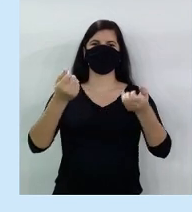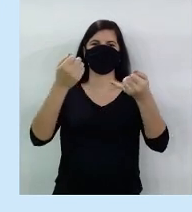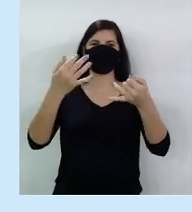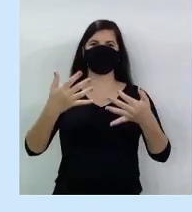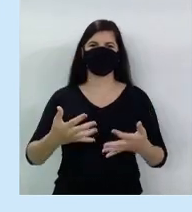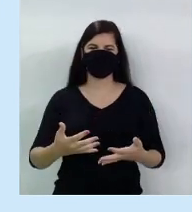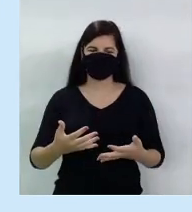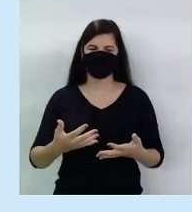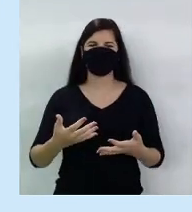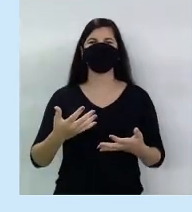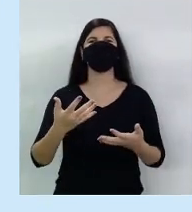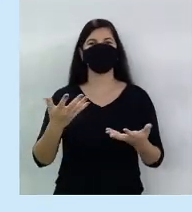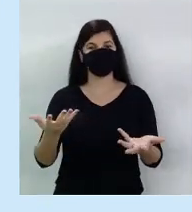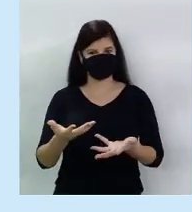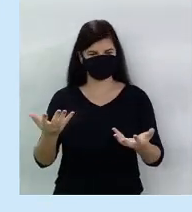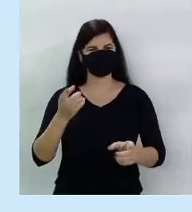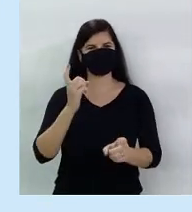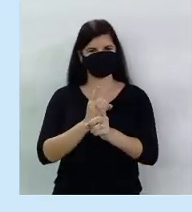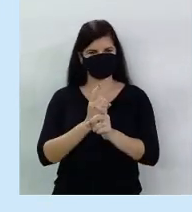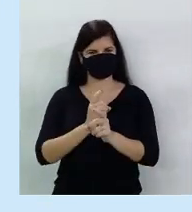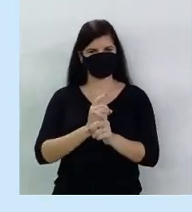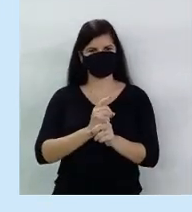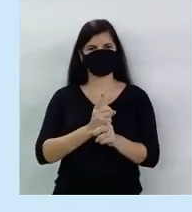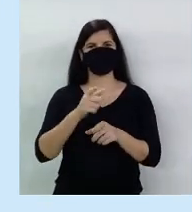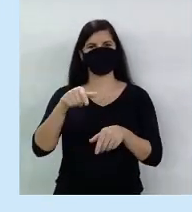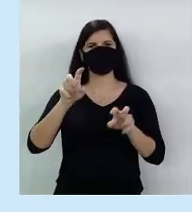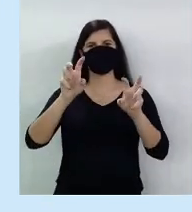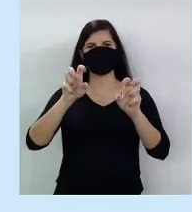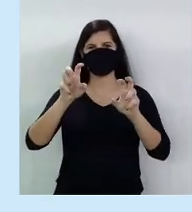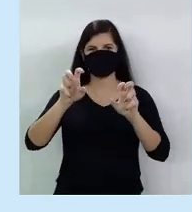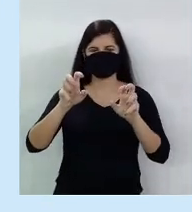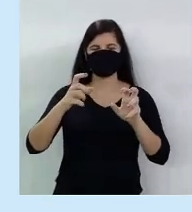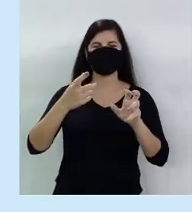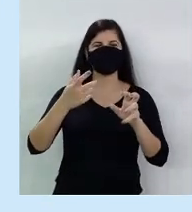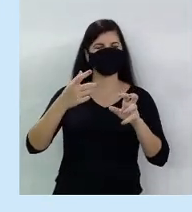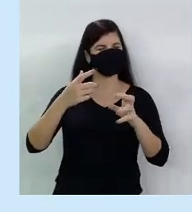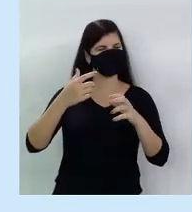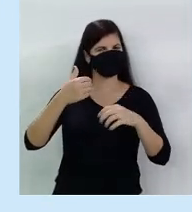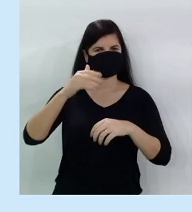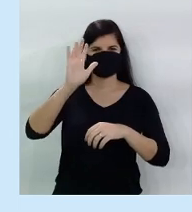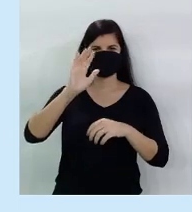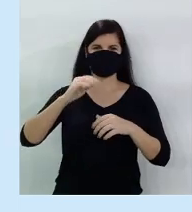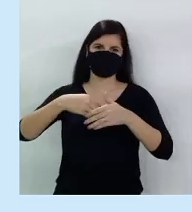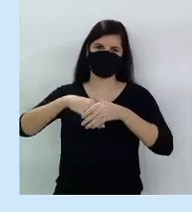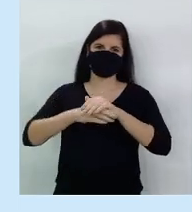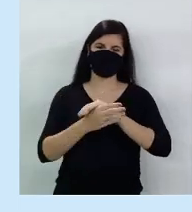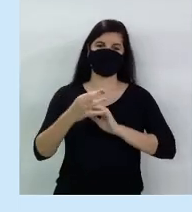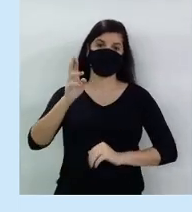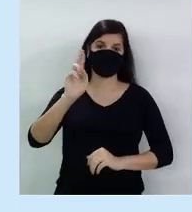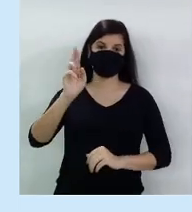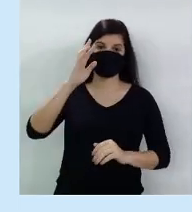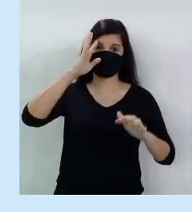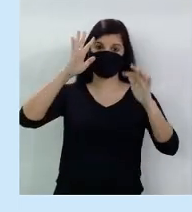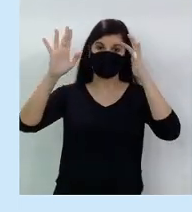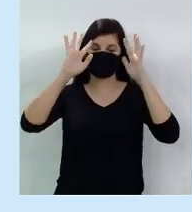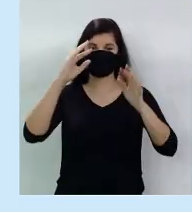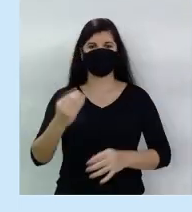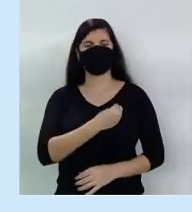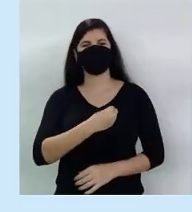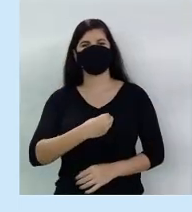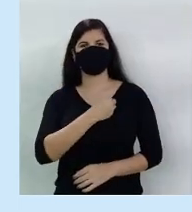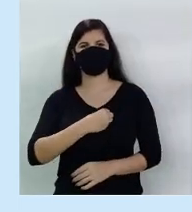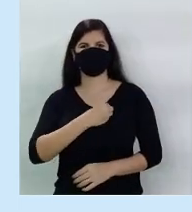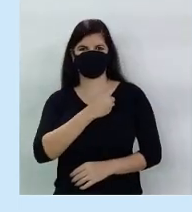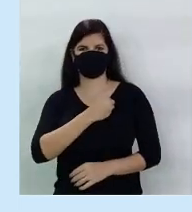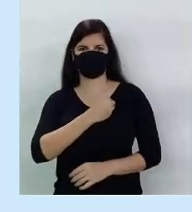aqui mais um encontro da nossa série sobre as grandes tradições religiosas e filosofias de vida